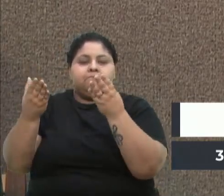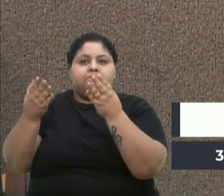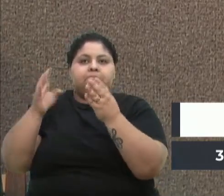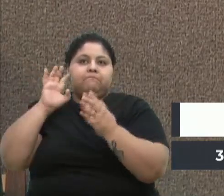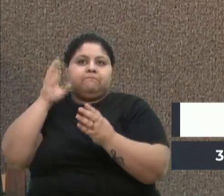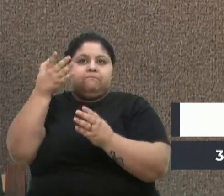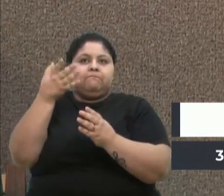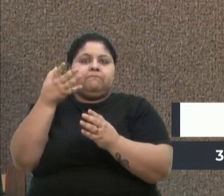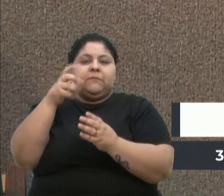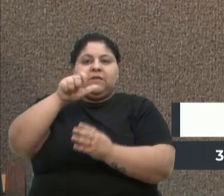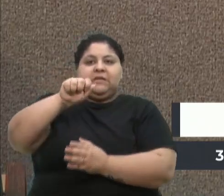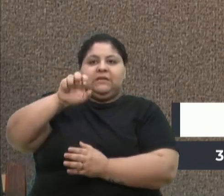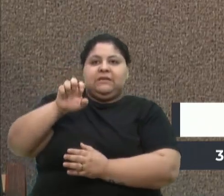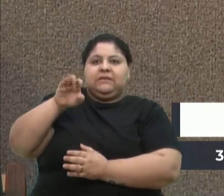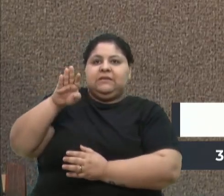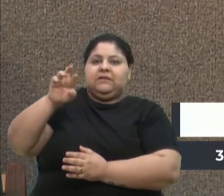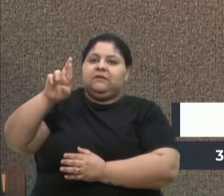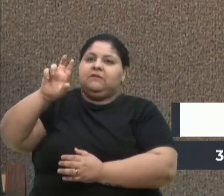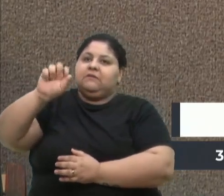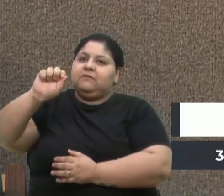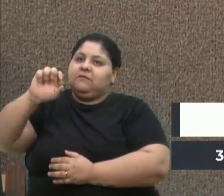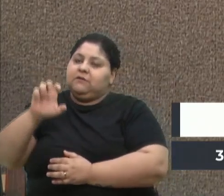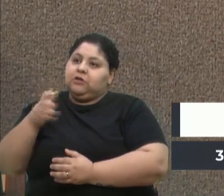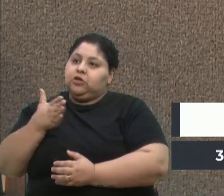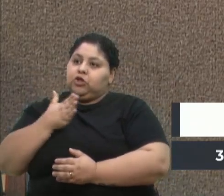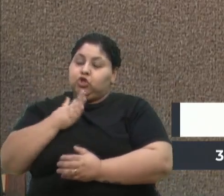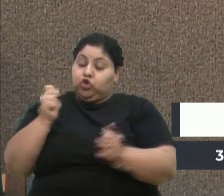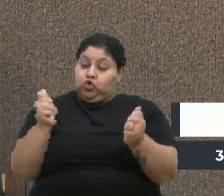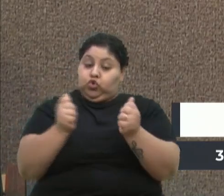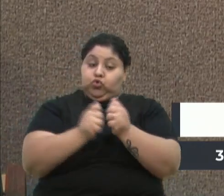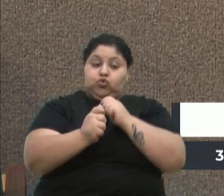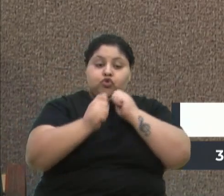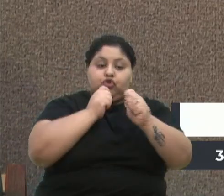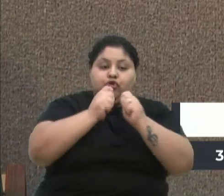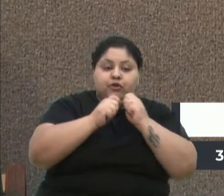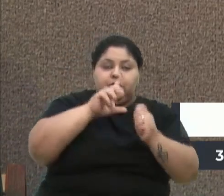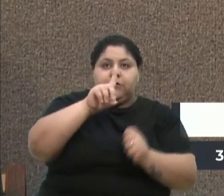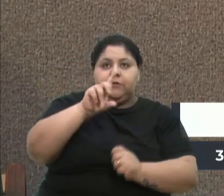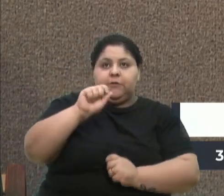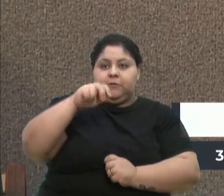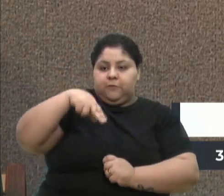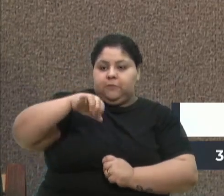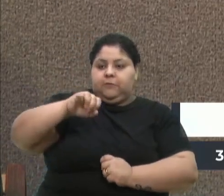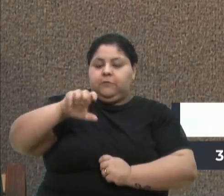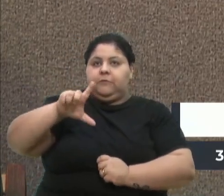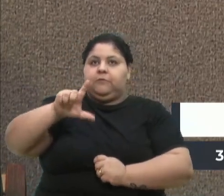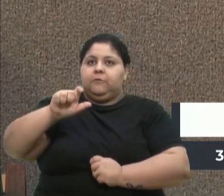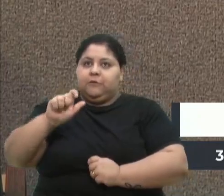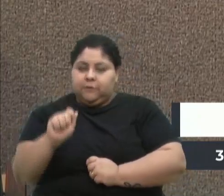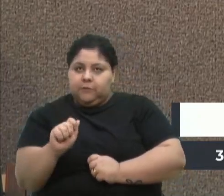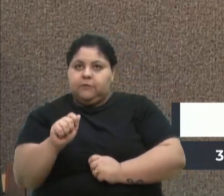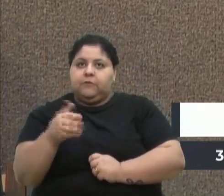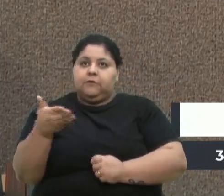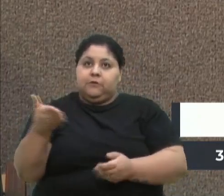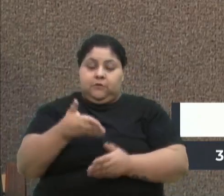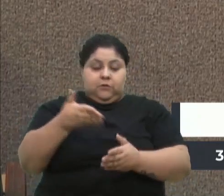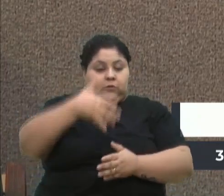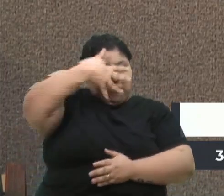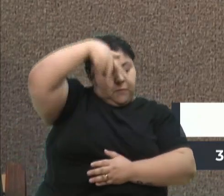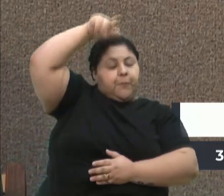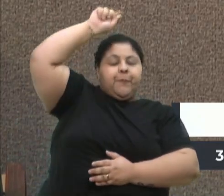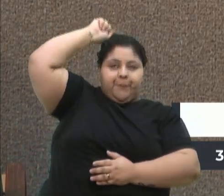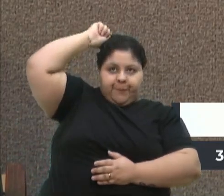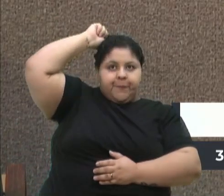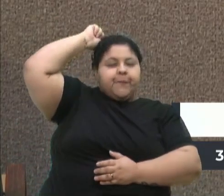no Sebrae, com a jornalista Daniela Risson. A jornalista Daniela Risson é cria aqui da Universidade de Caxias do